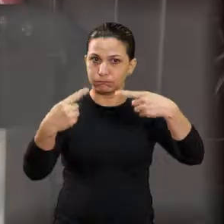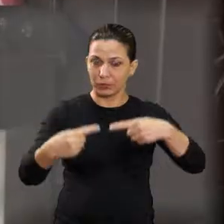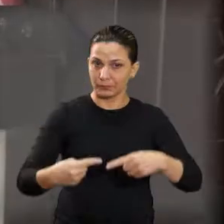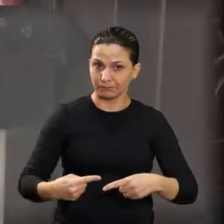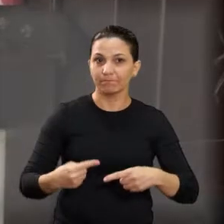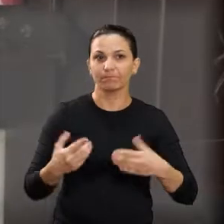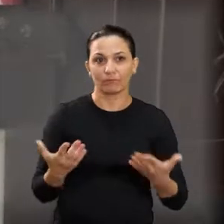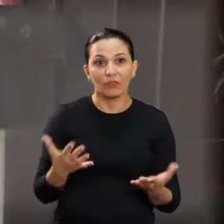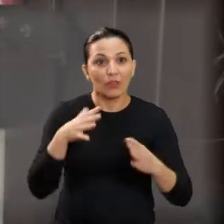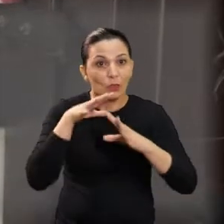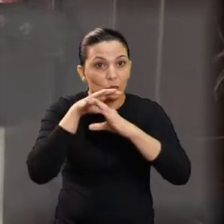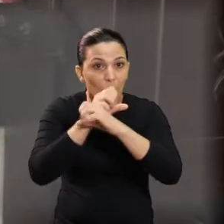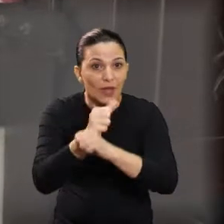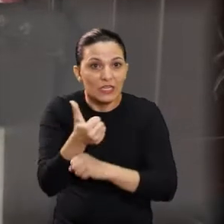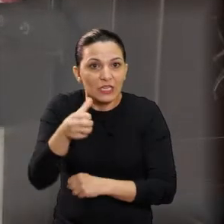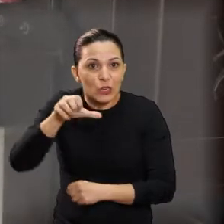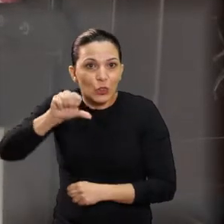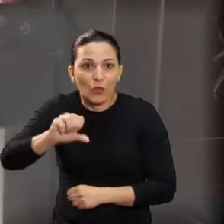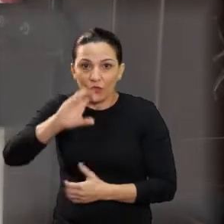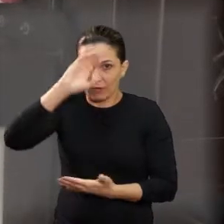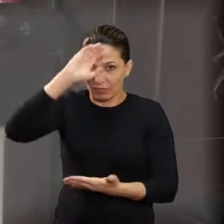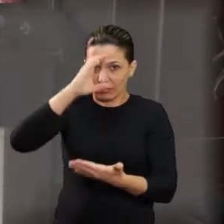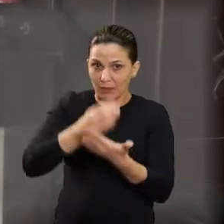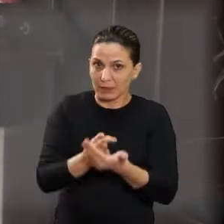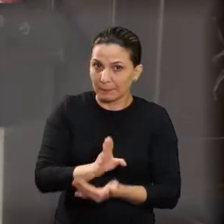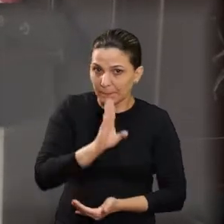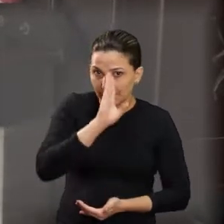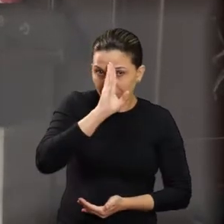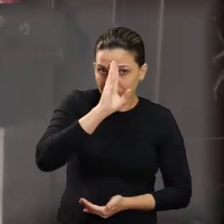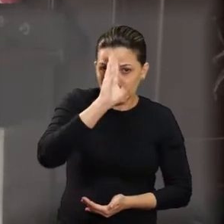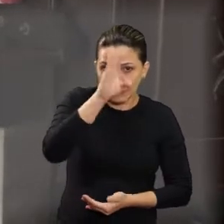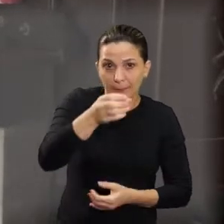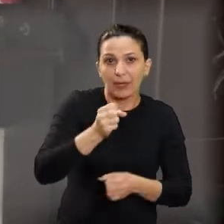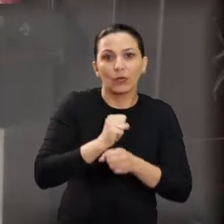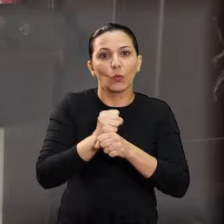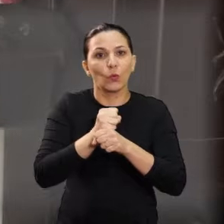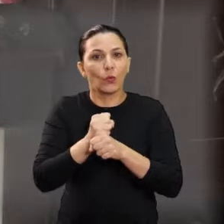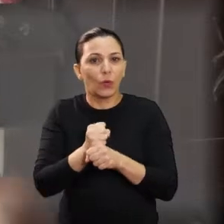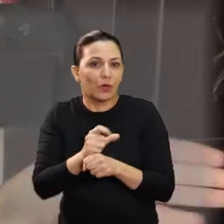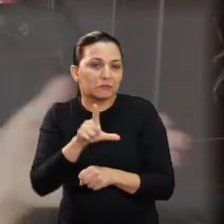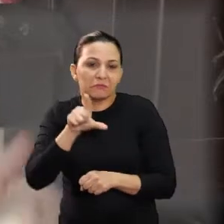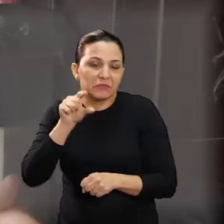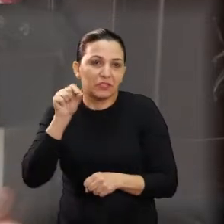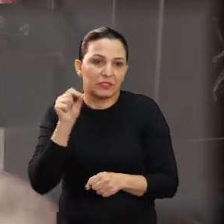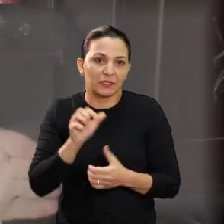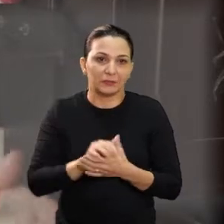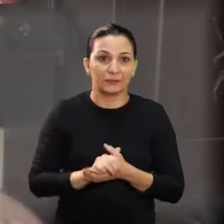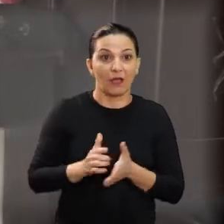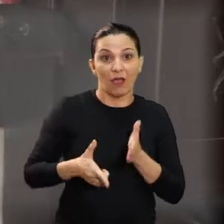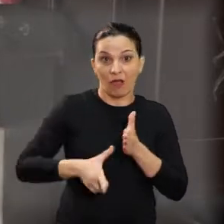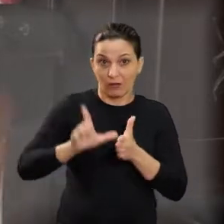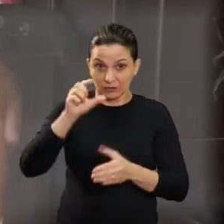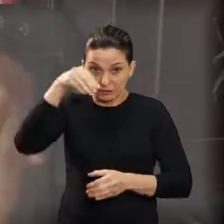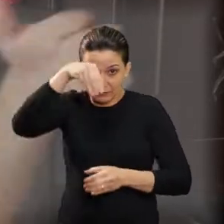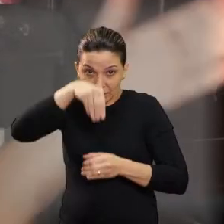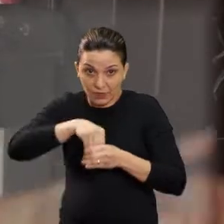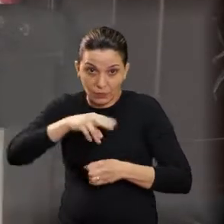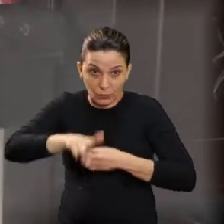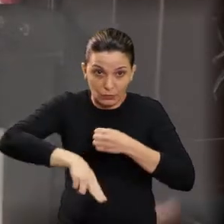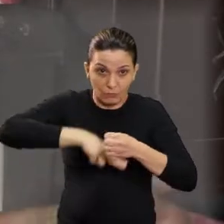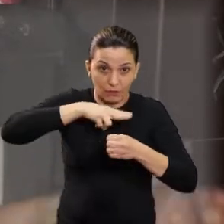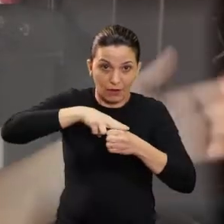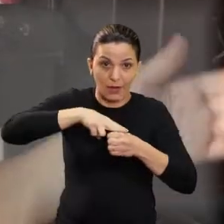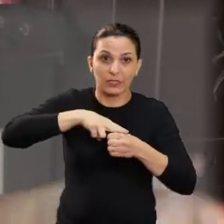concorreram, né? São selecionadas entre 19 teses, são selecionadas como